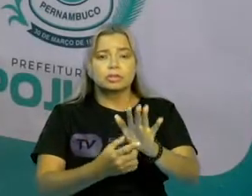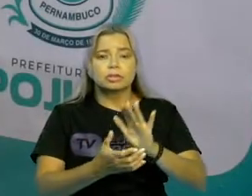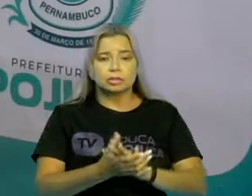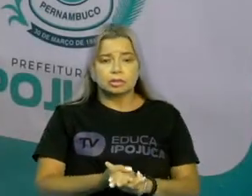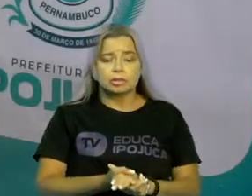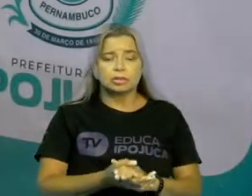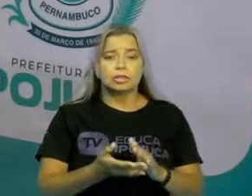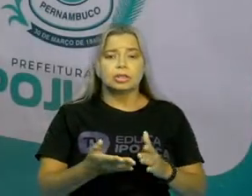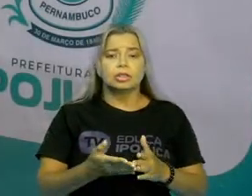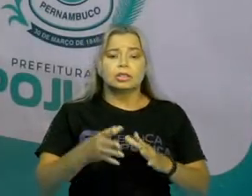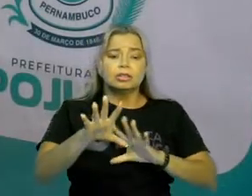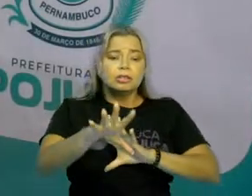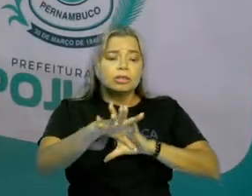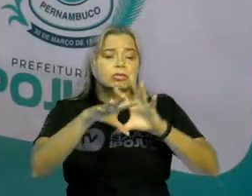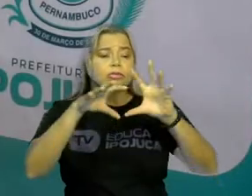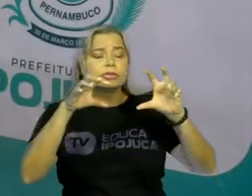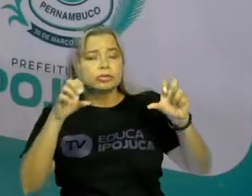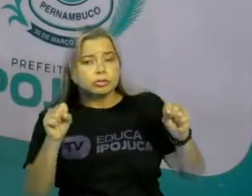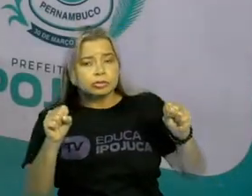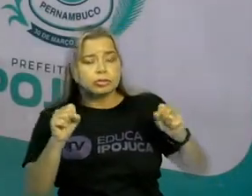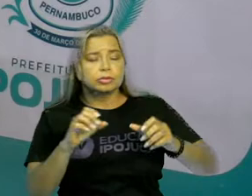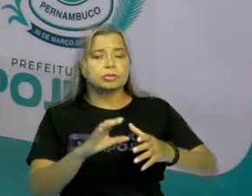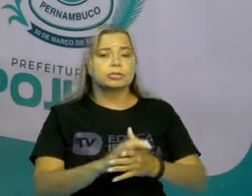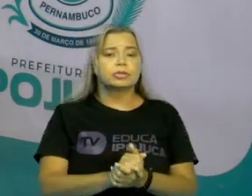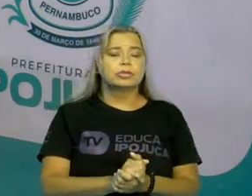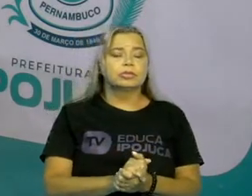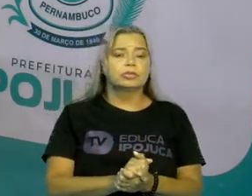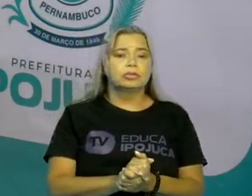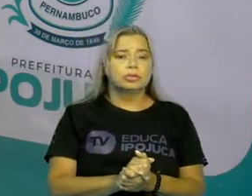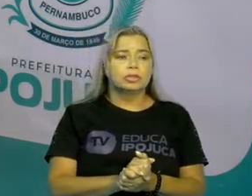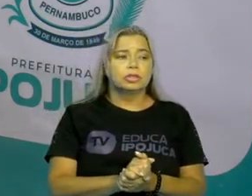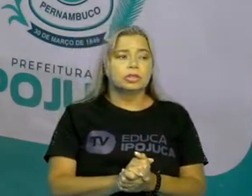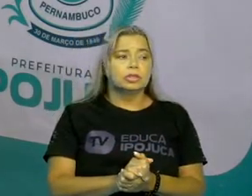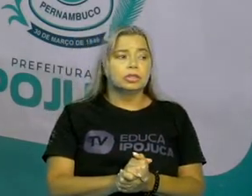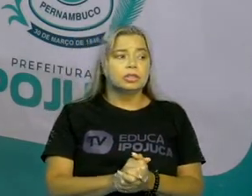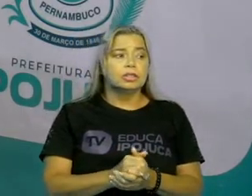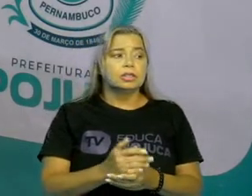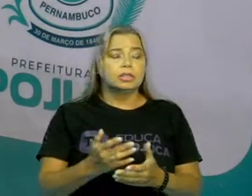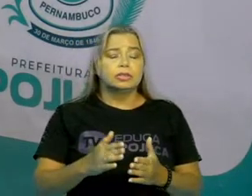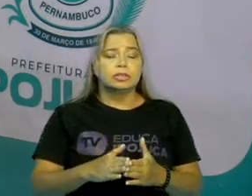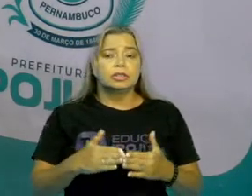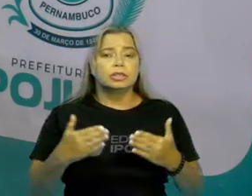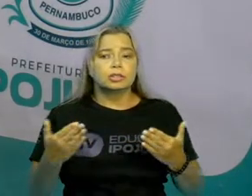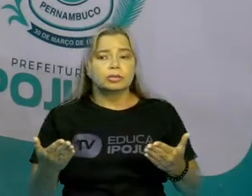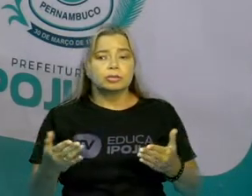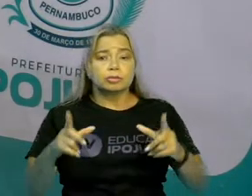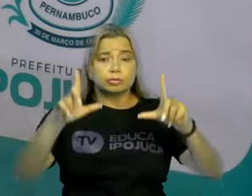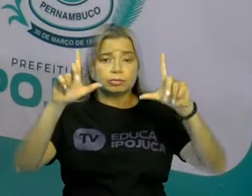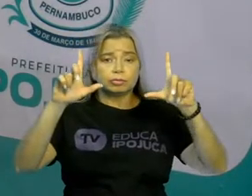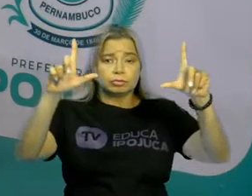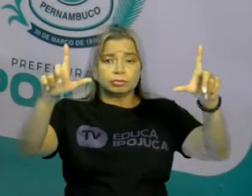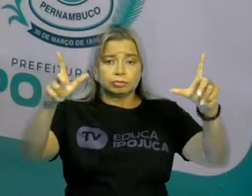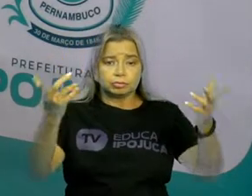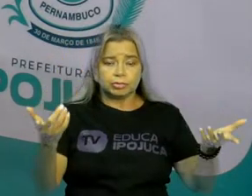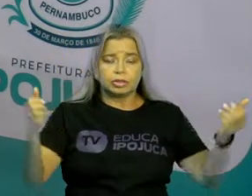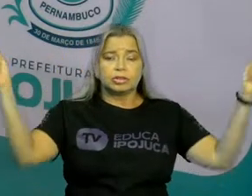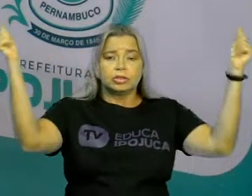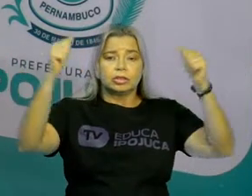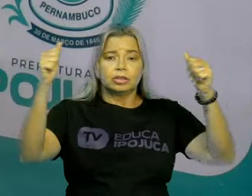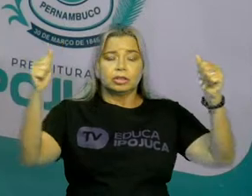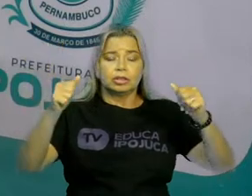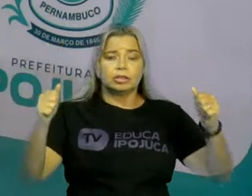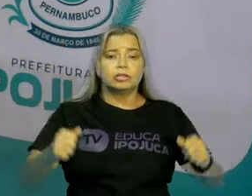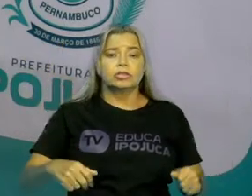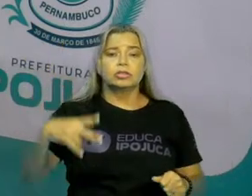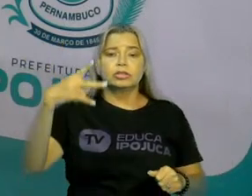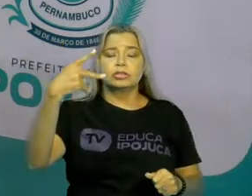as formas dessas artes, como no caso aqui, consideradamente artes plásticas, né?